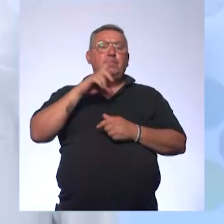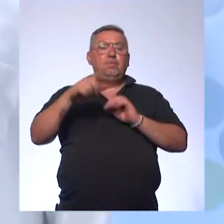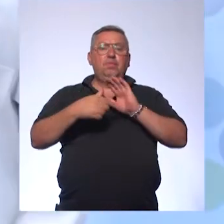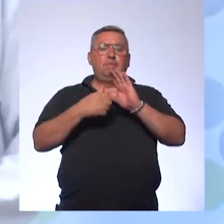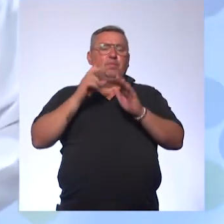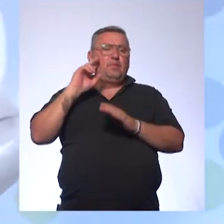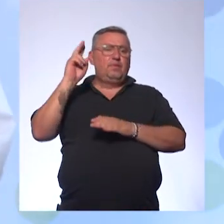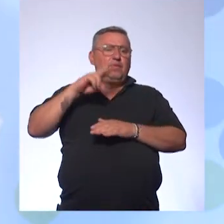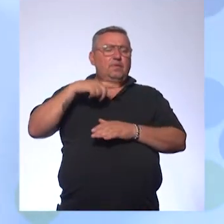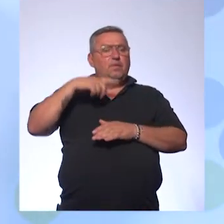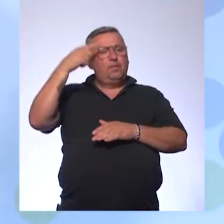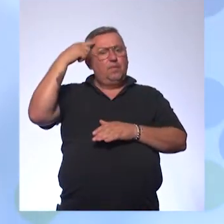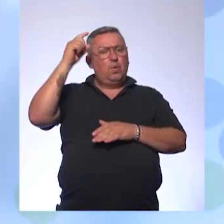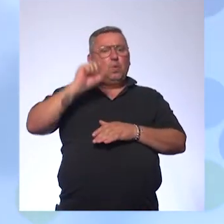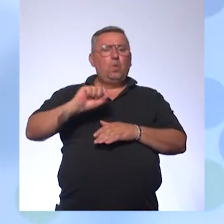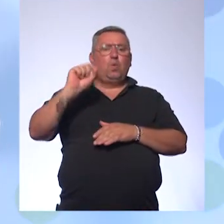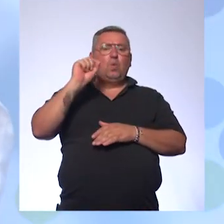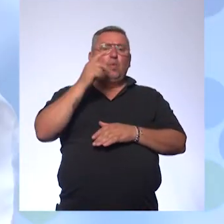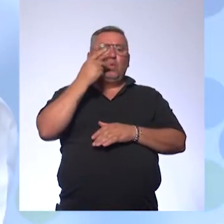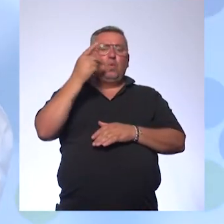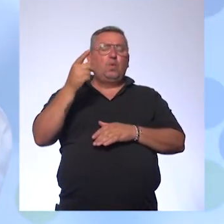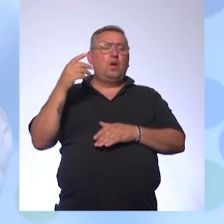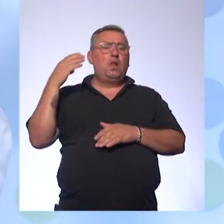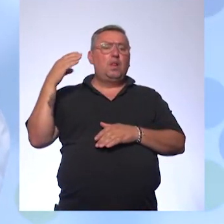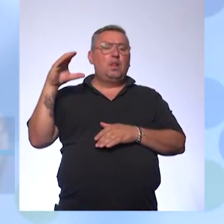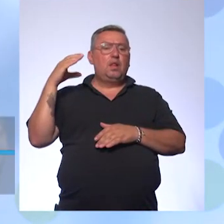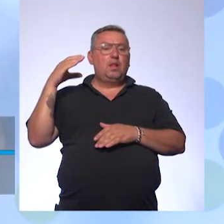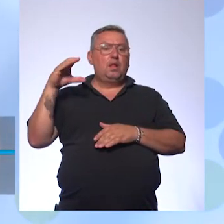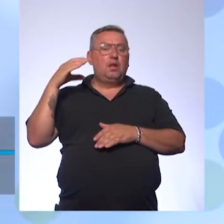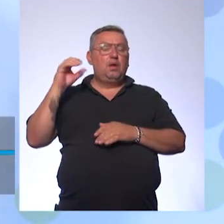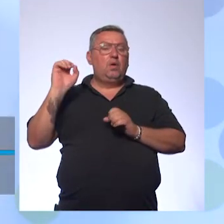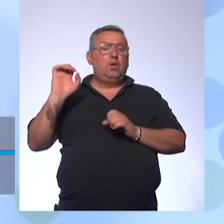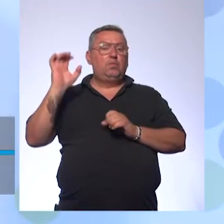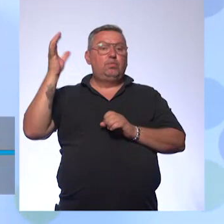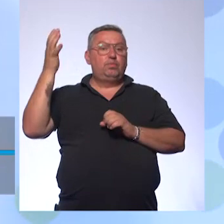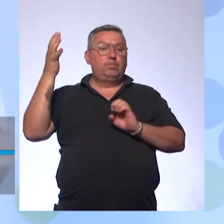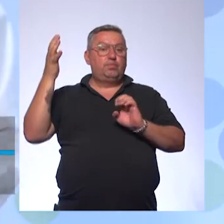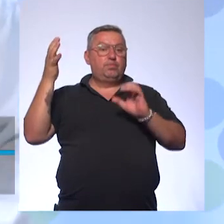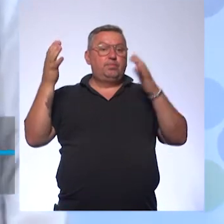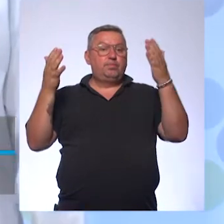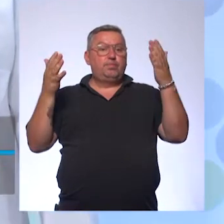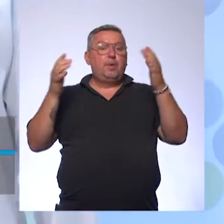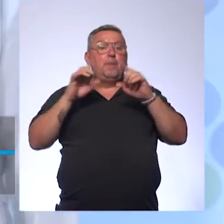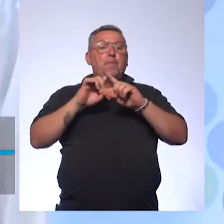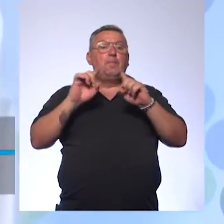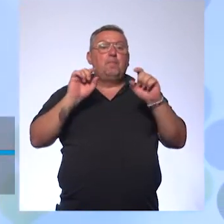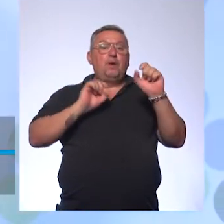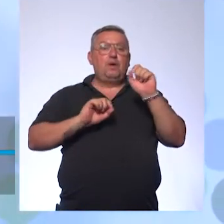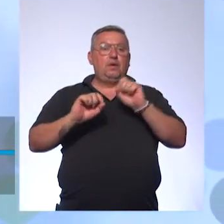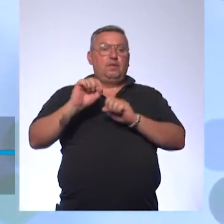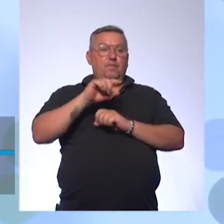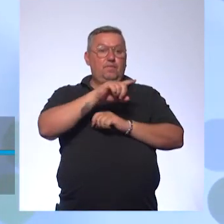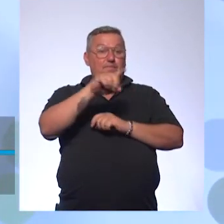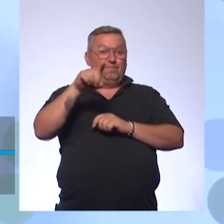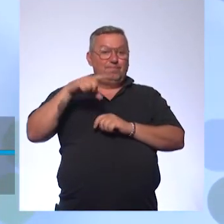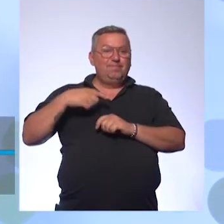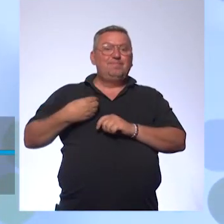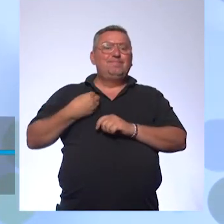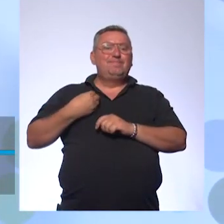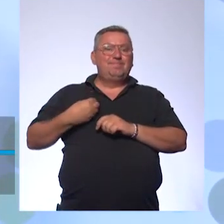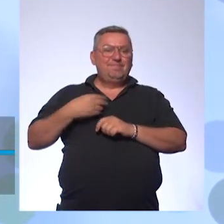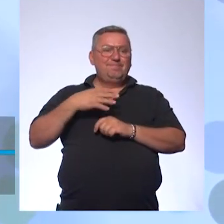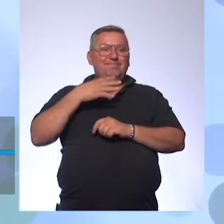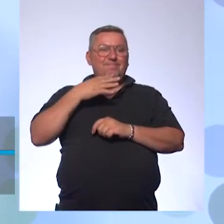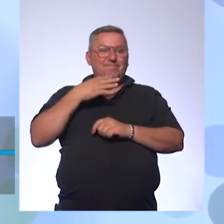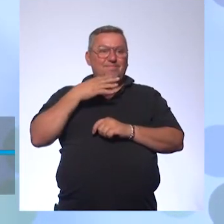gente ter uma ideia do que fala a ciência aí da climatologia a esse respeito. Mas você que mora aí conhece